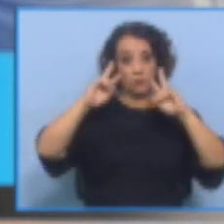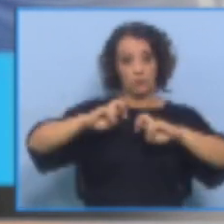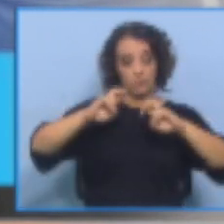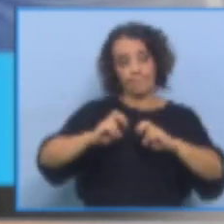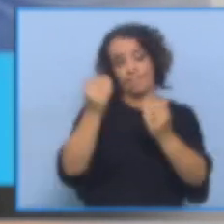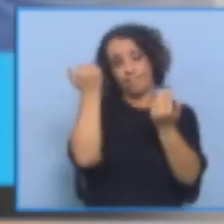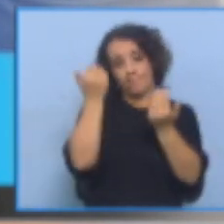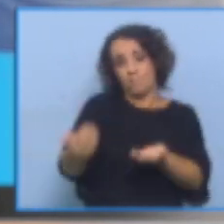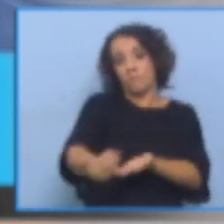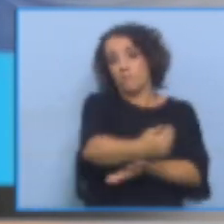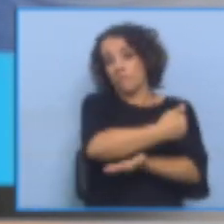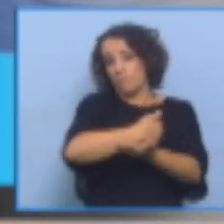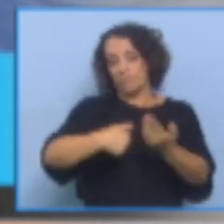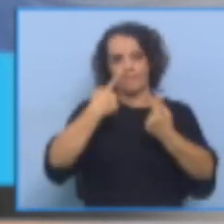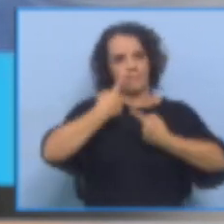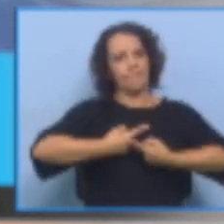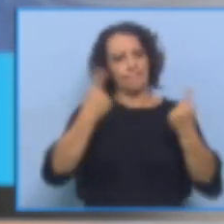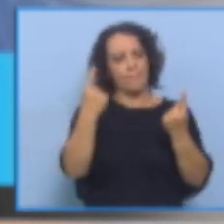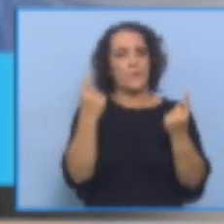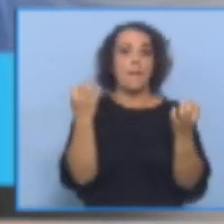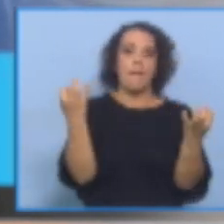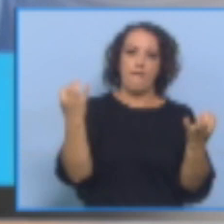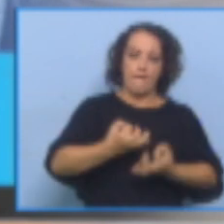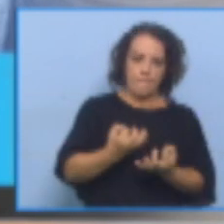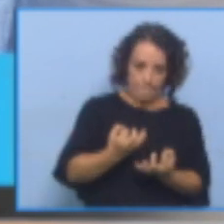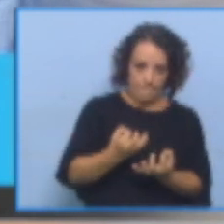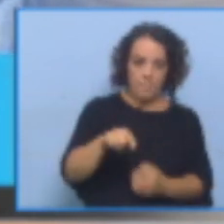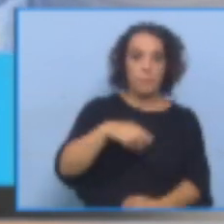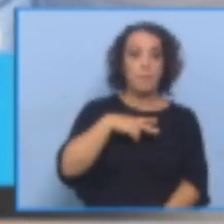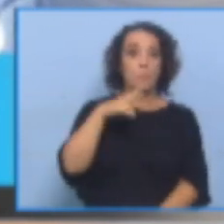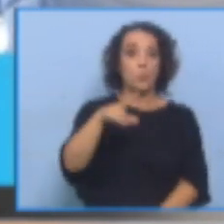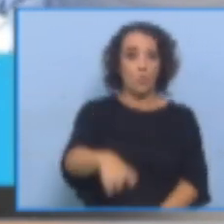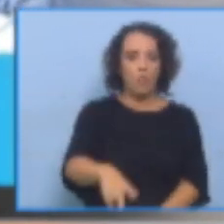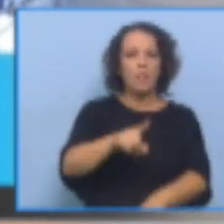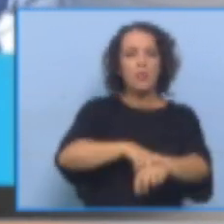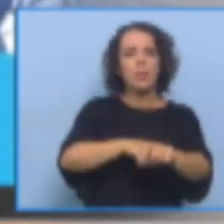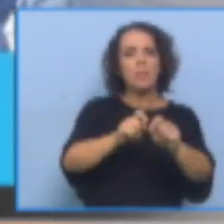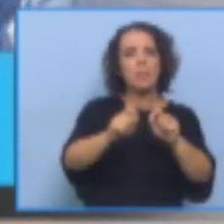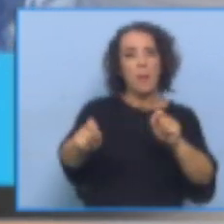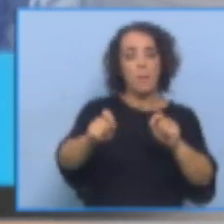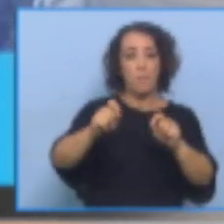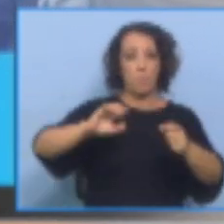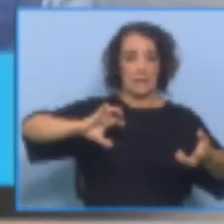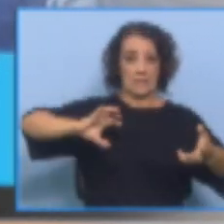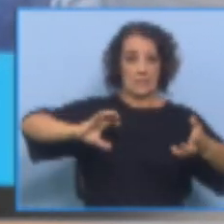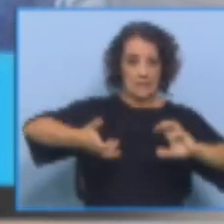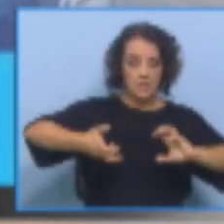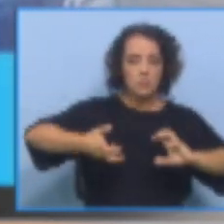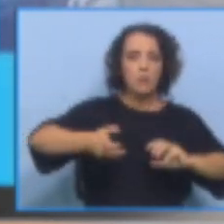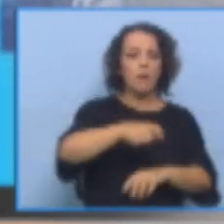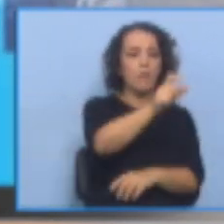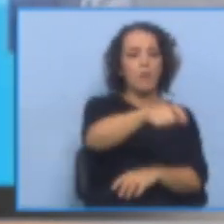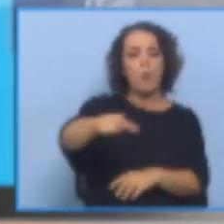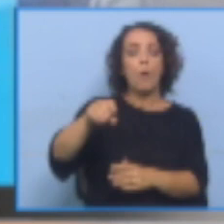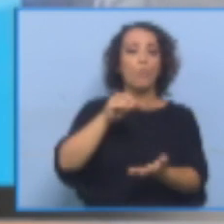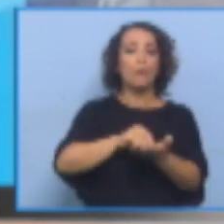digamos, davam como certo que em Portugal, durante o período da crise, os pobres, ou seja,